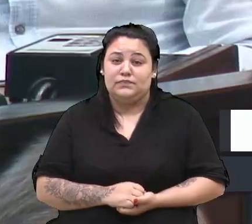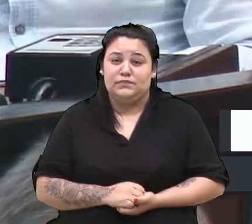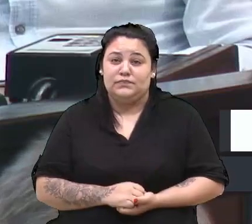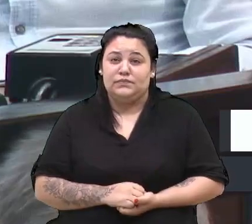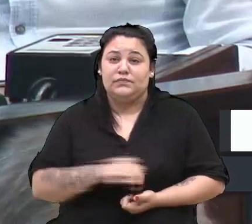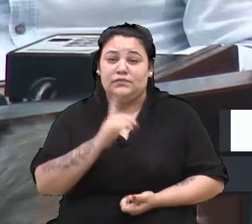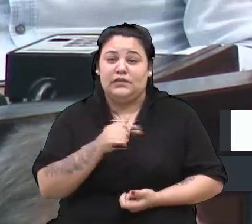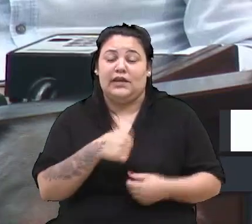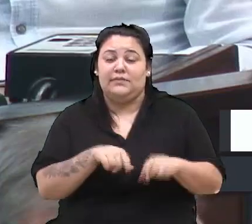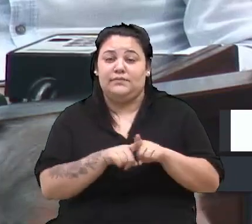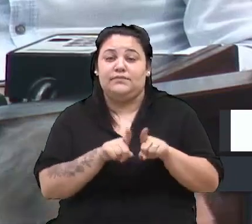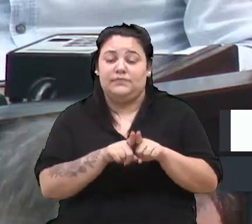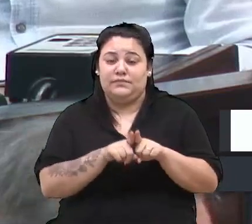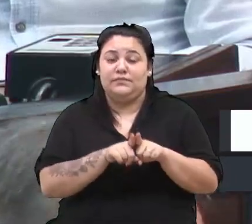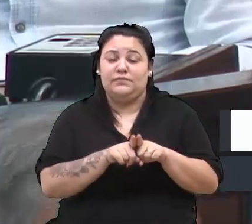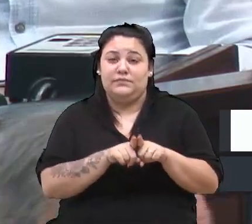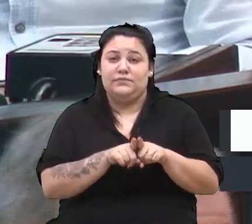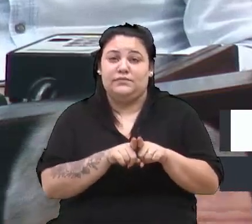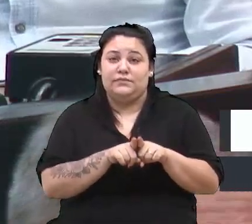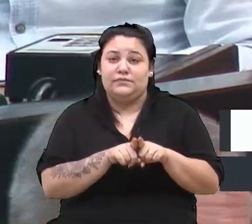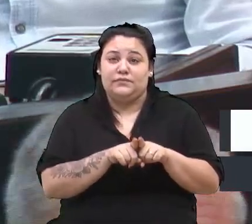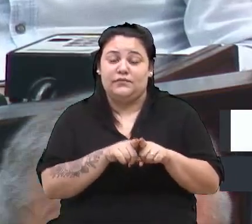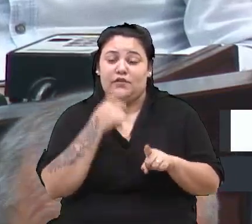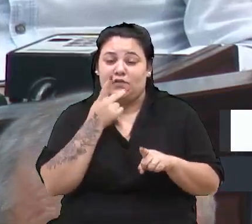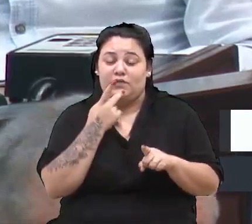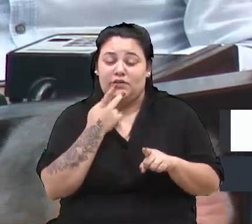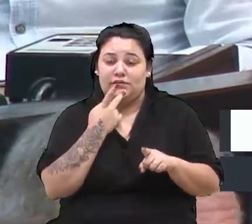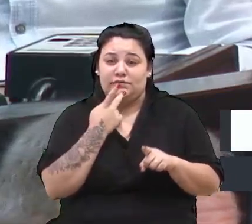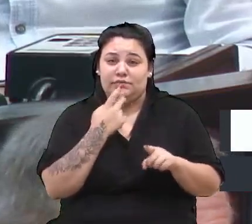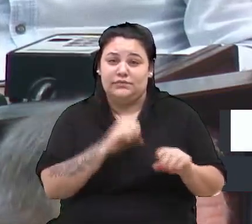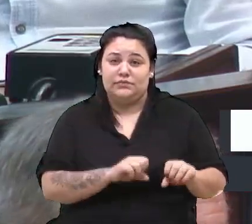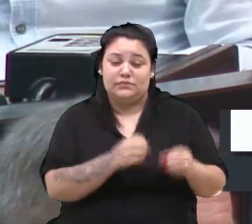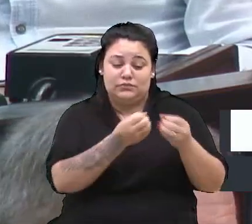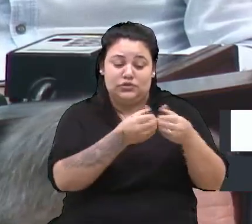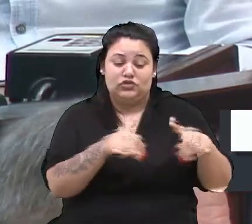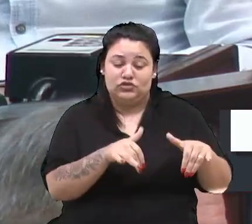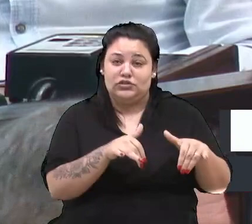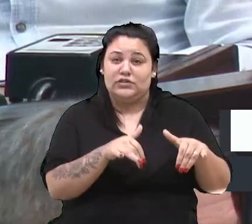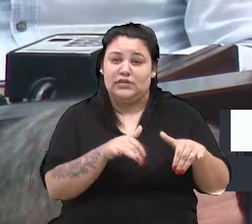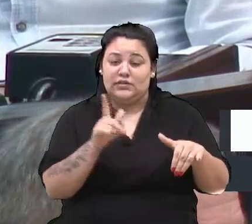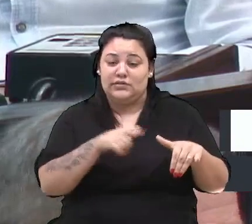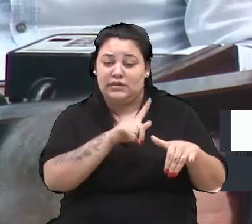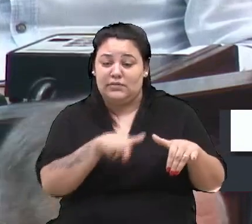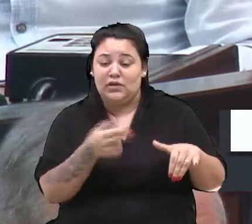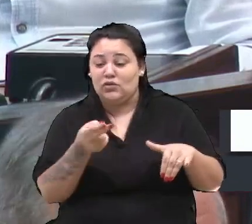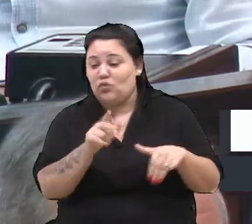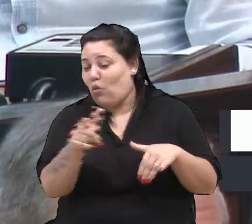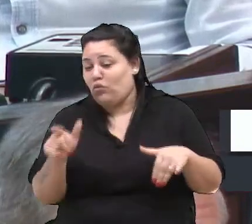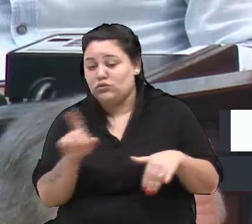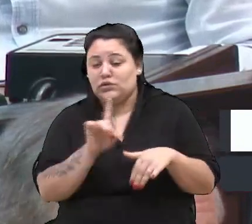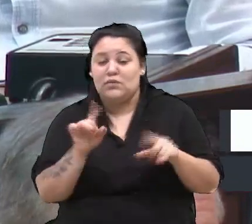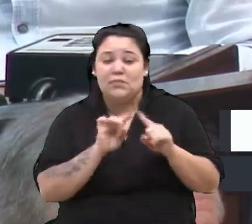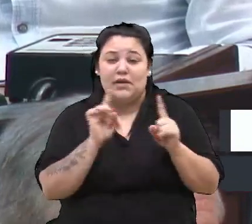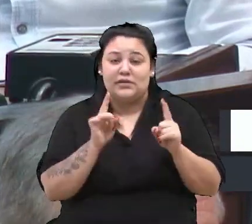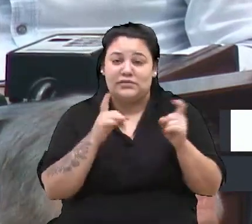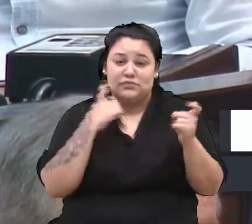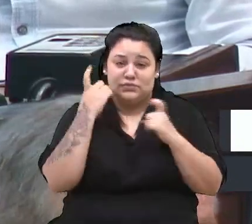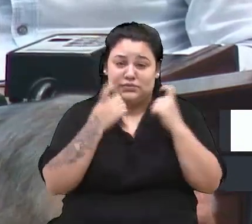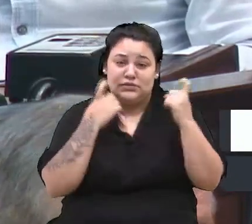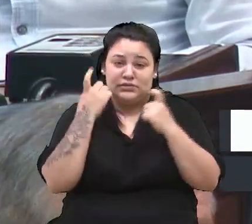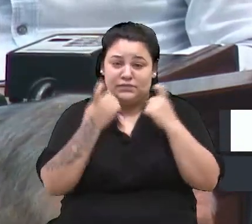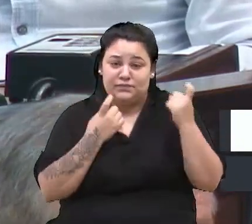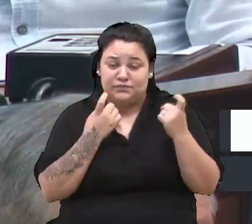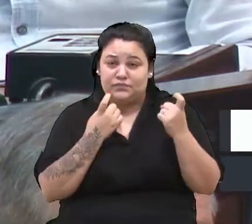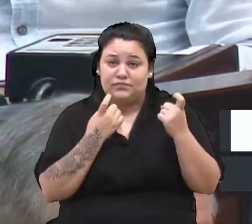Federal para ser discutida, uns dizem que vão derrubar o veto, outros dizem que não, mas a preocupação é que se também não tomarem